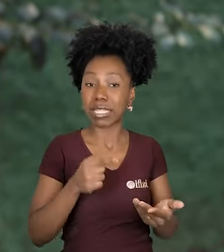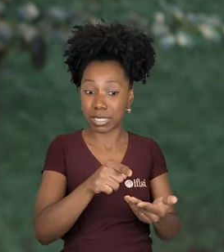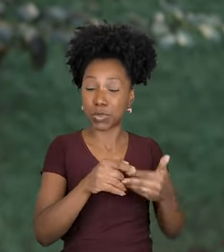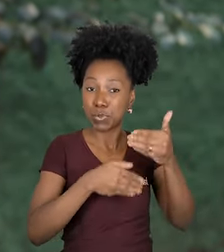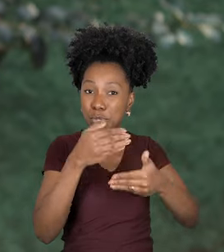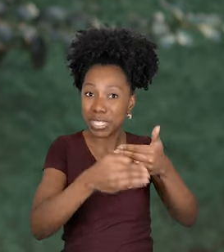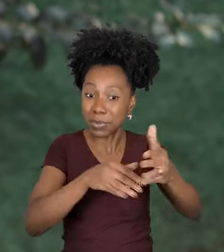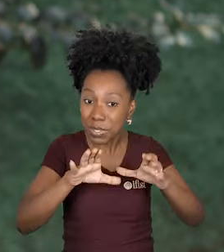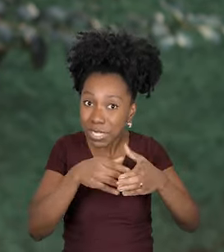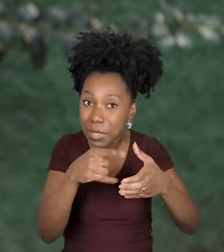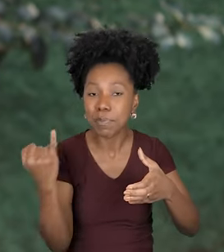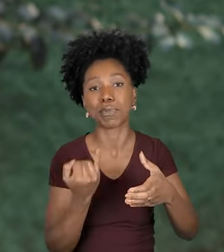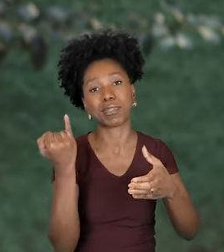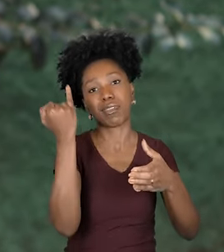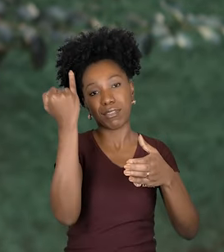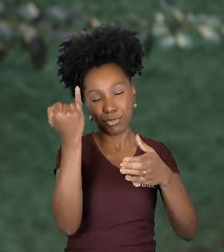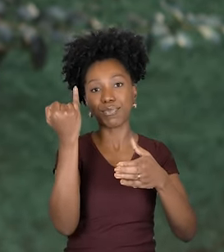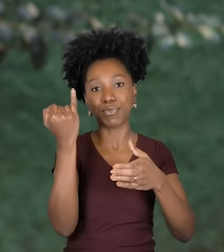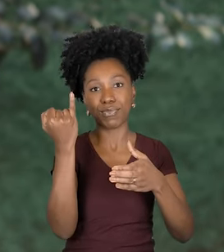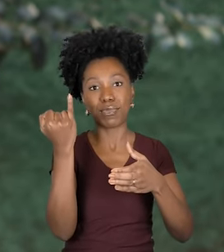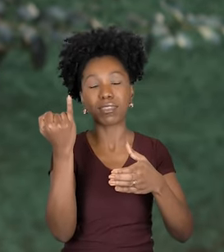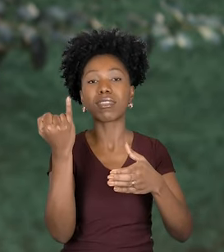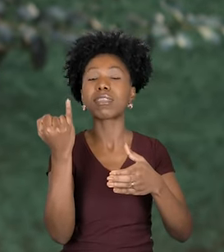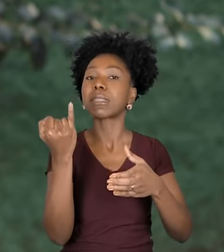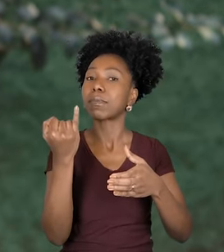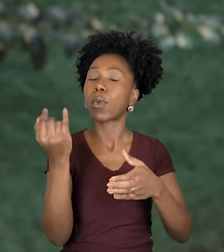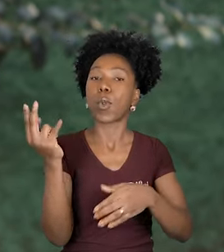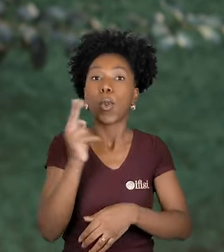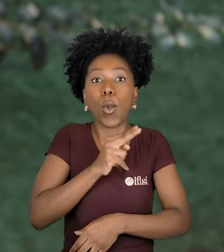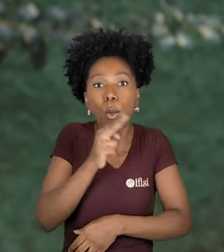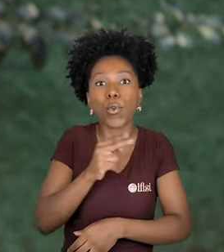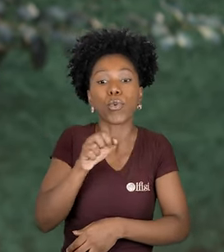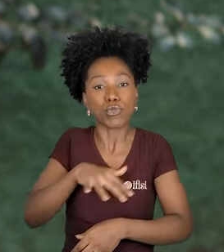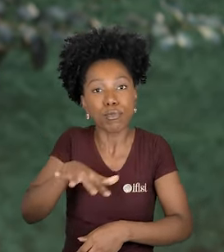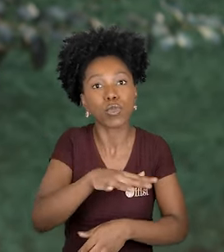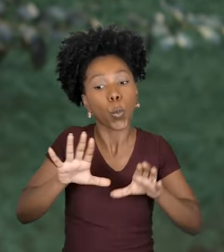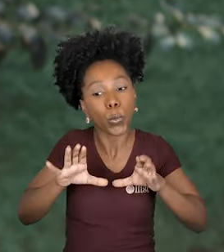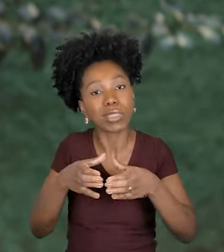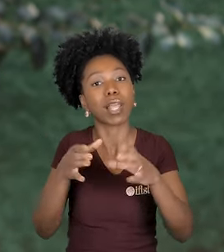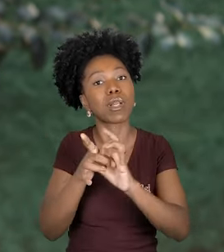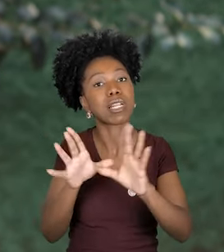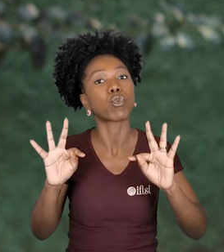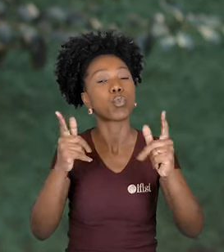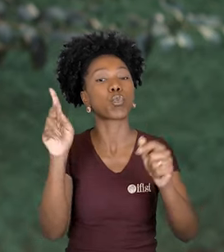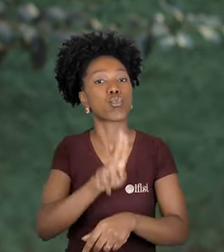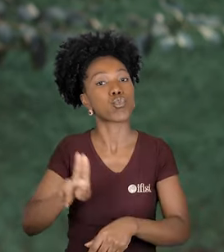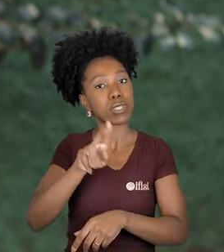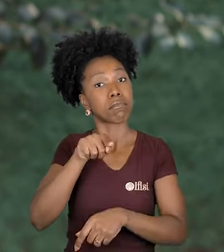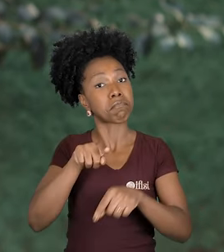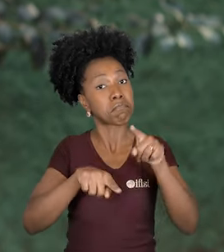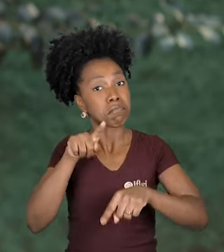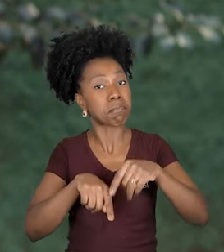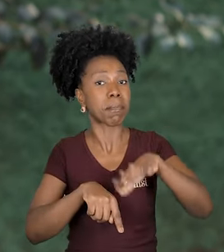que é fundamental, assim, precisa ser restabelecido o quanto antes, né? E esses espaços comunitários realmente é